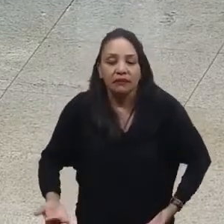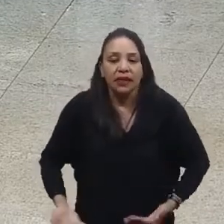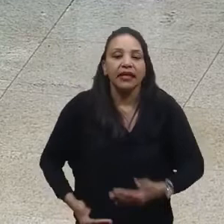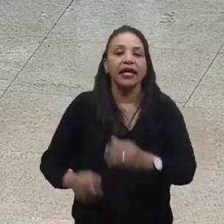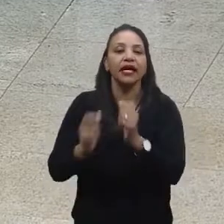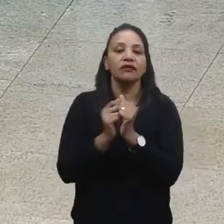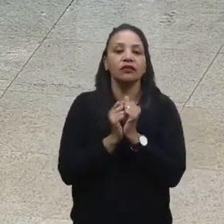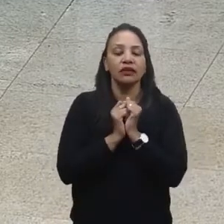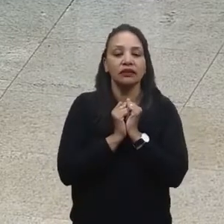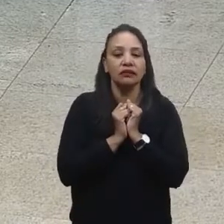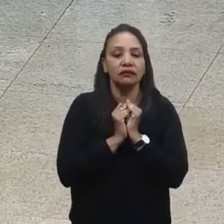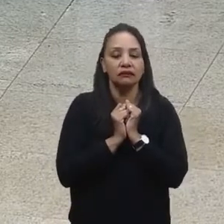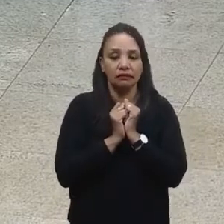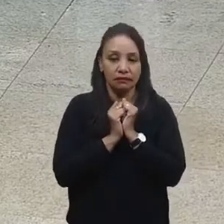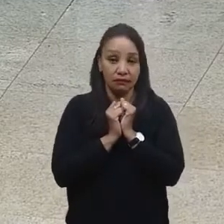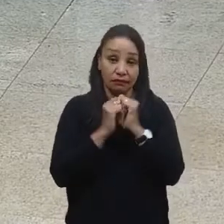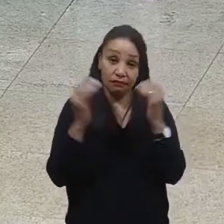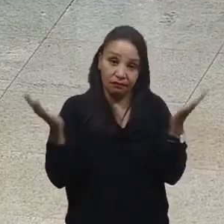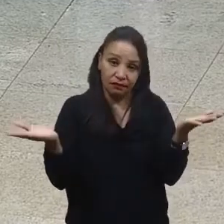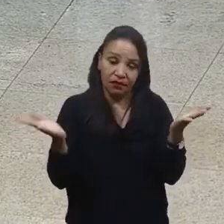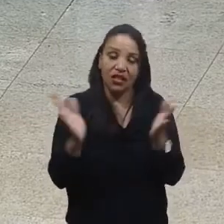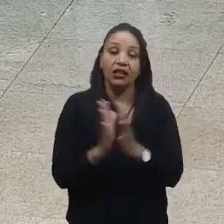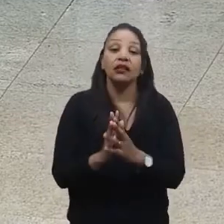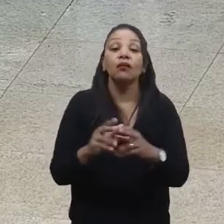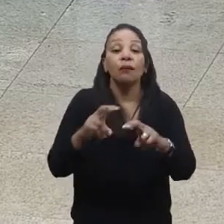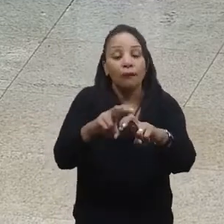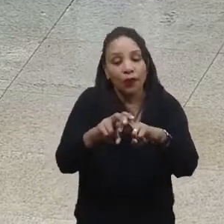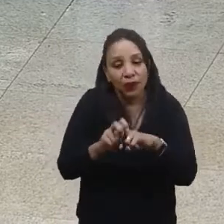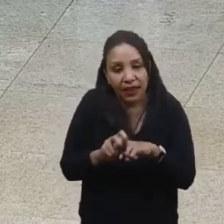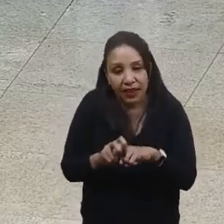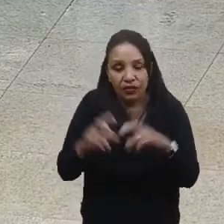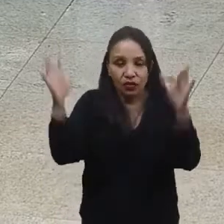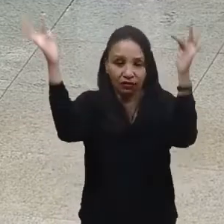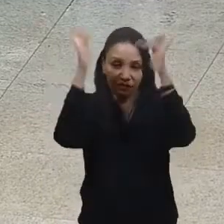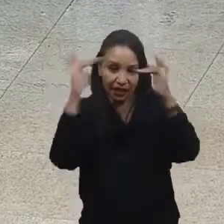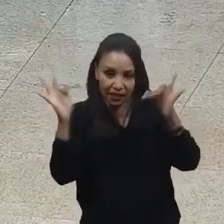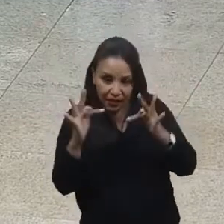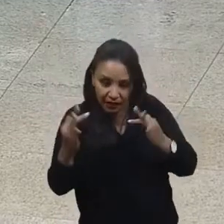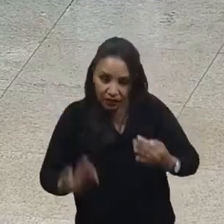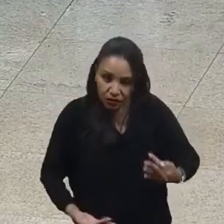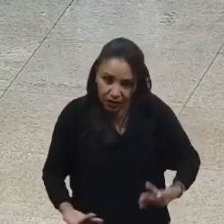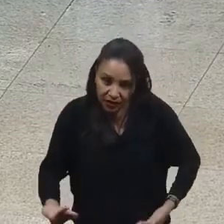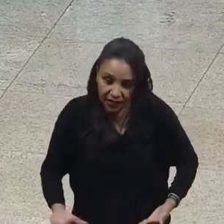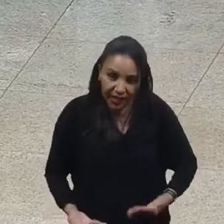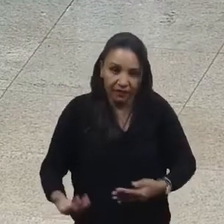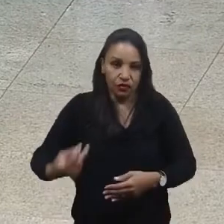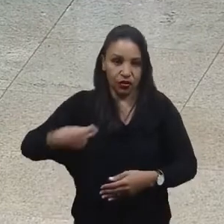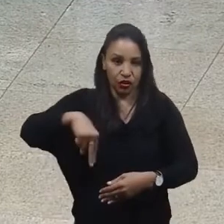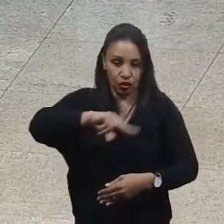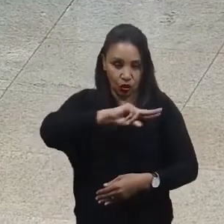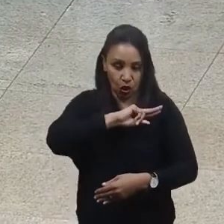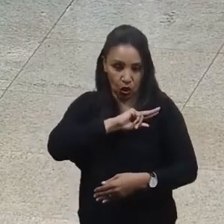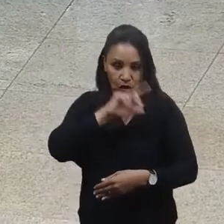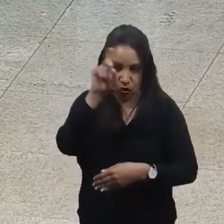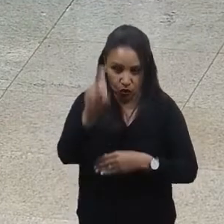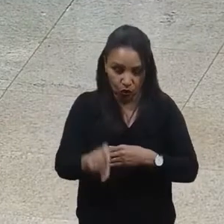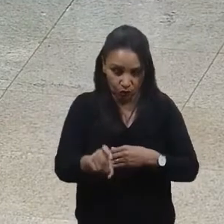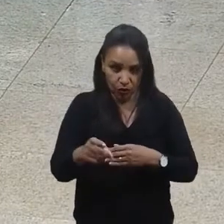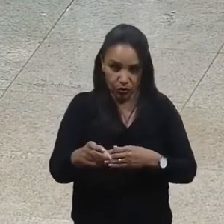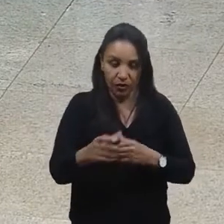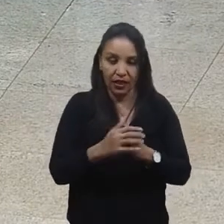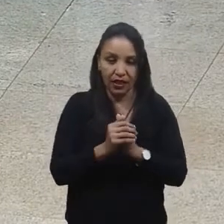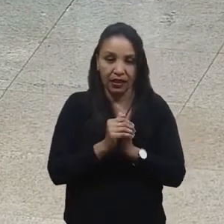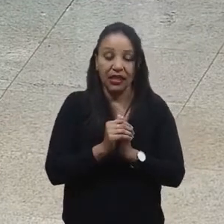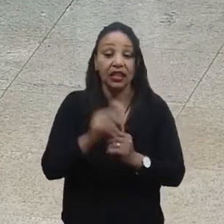nesse estado de compreensão do que é a existência feliz e dos empregados que somos nós que os senhores encontraram